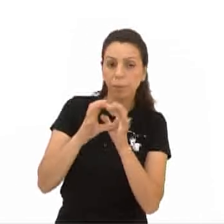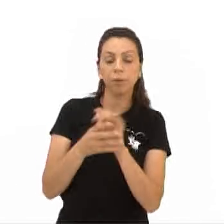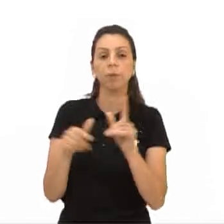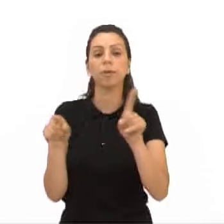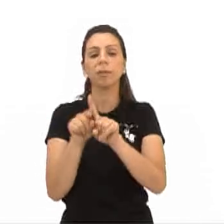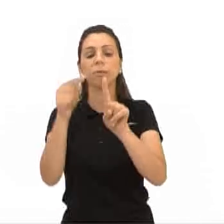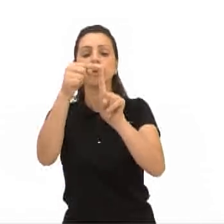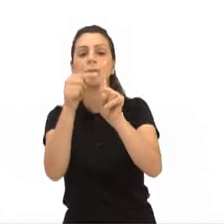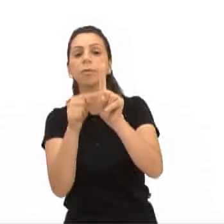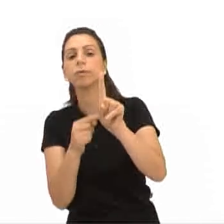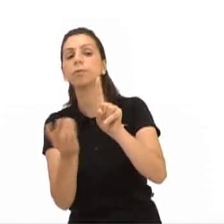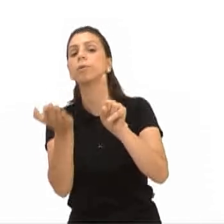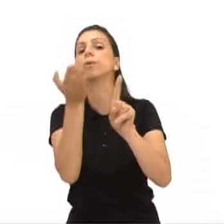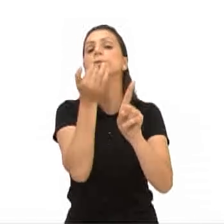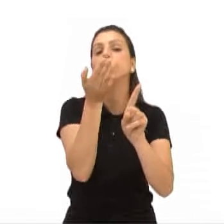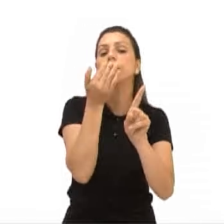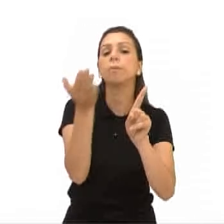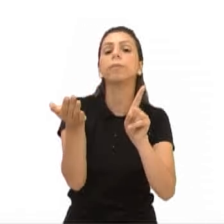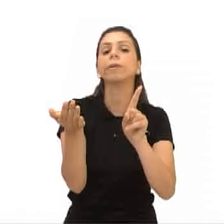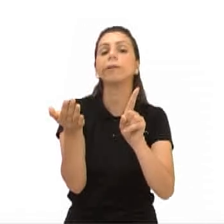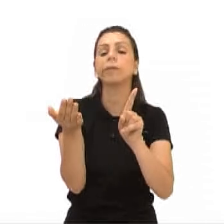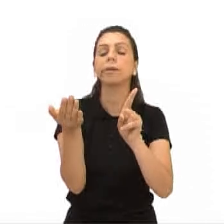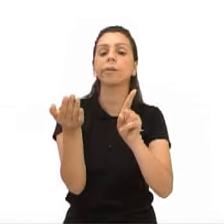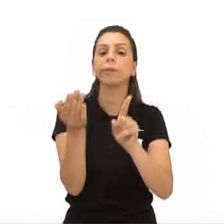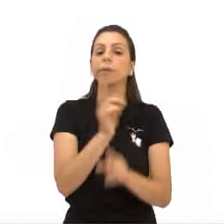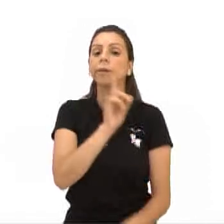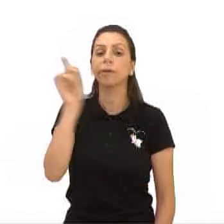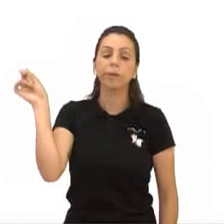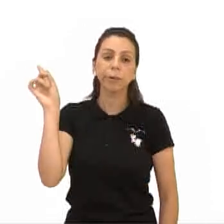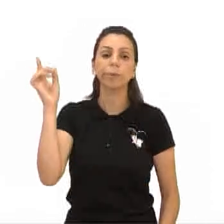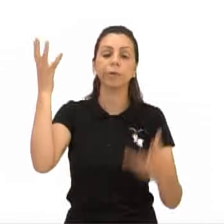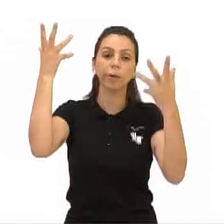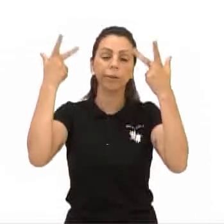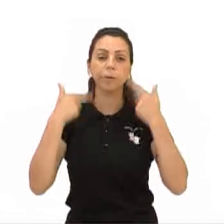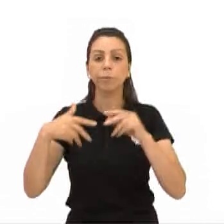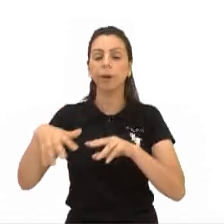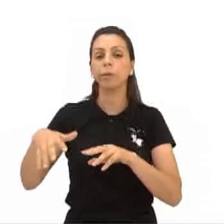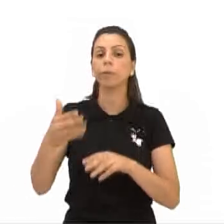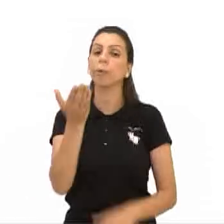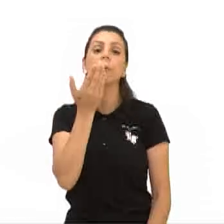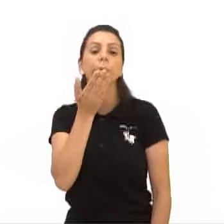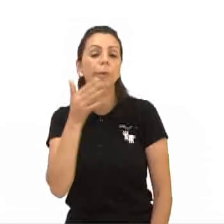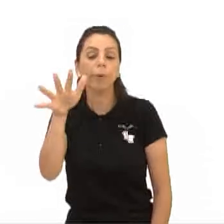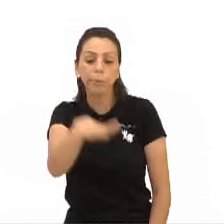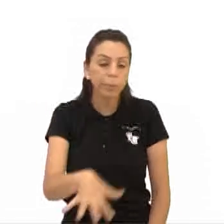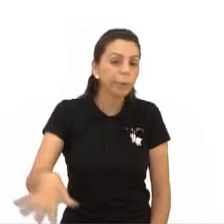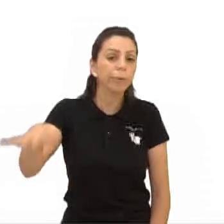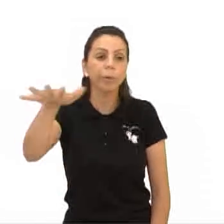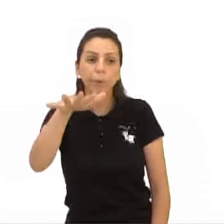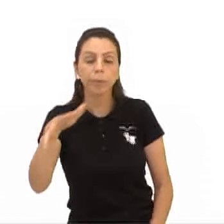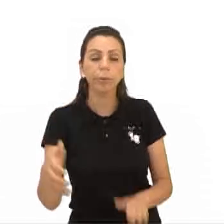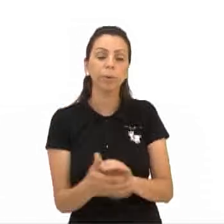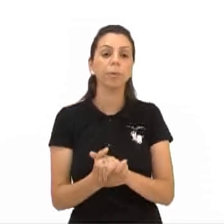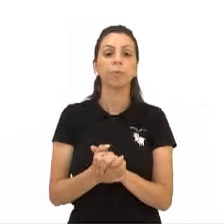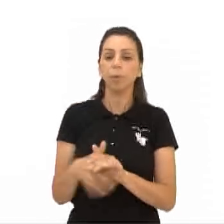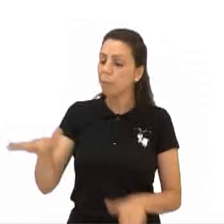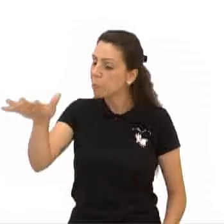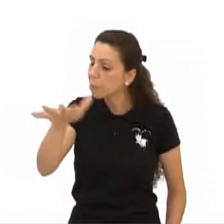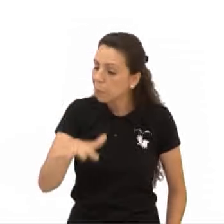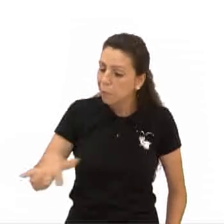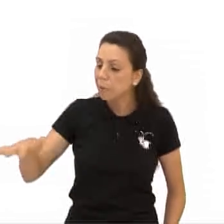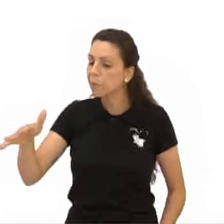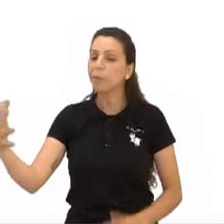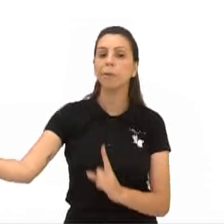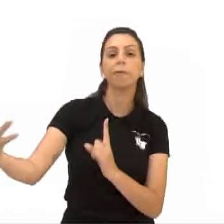nutrientes que esses seres abstraem do ambiente, o que o ambiente favorece para a vida